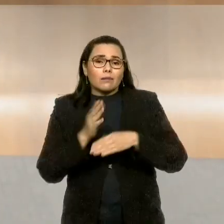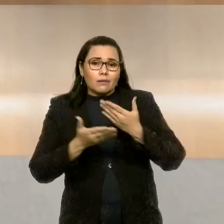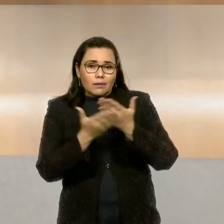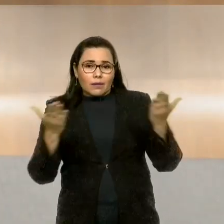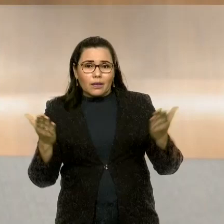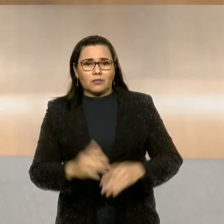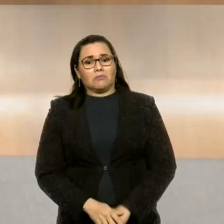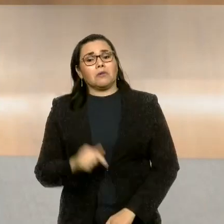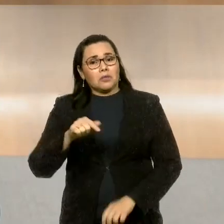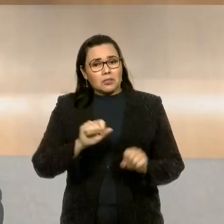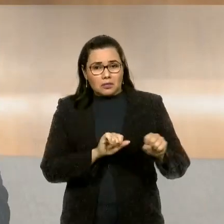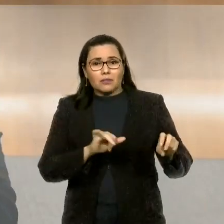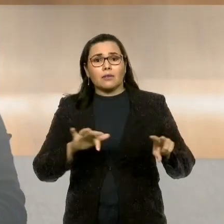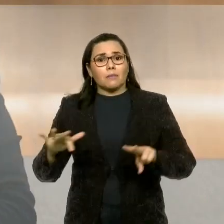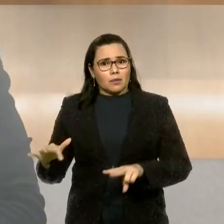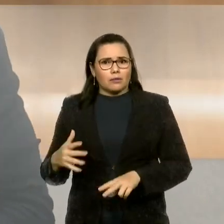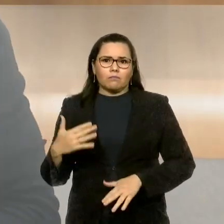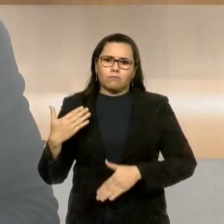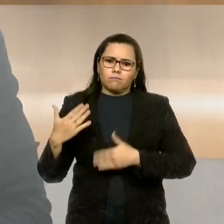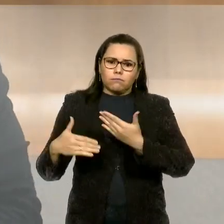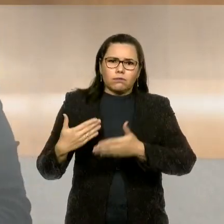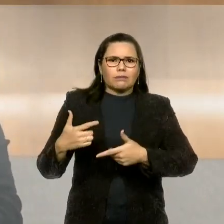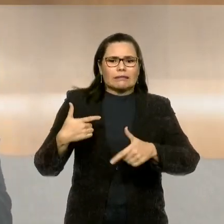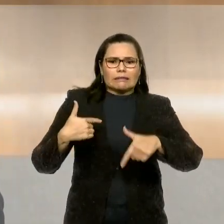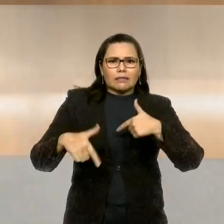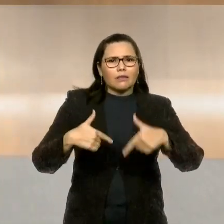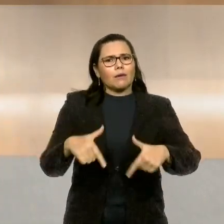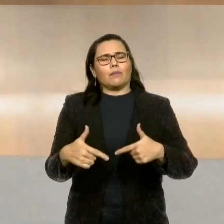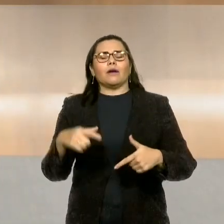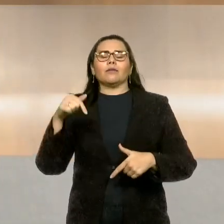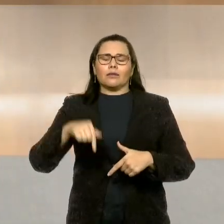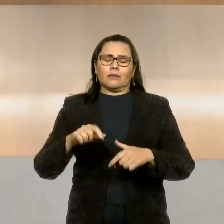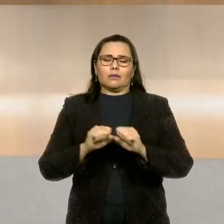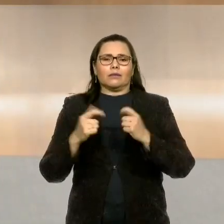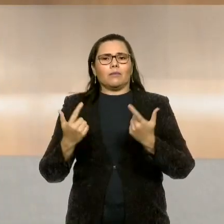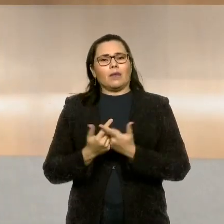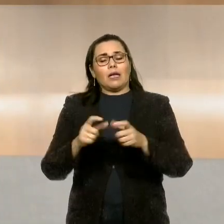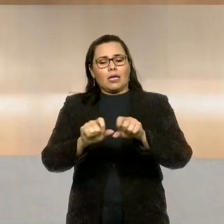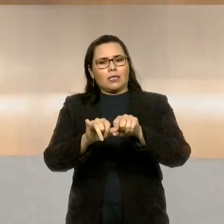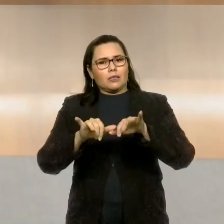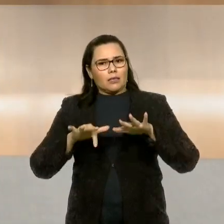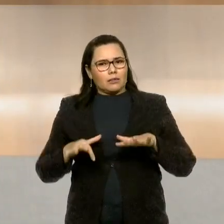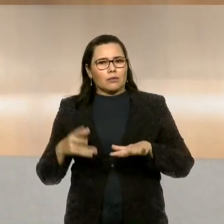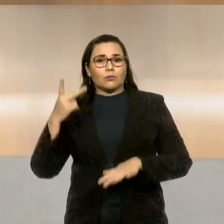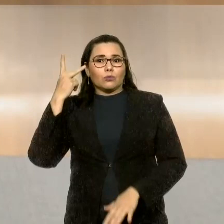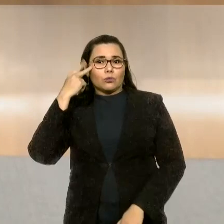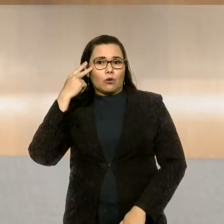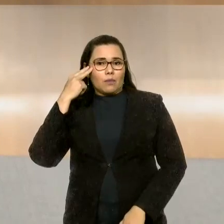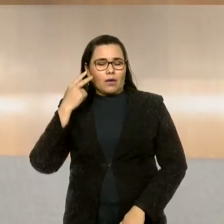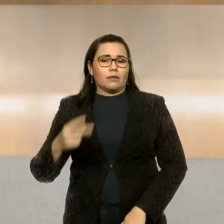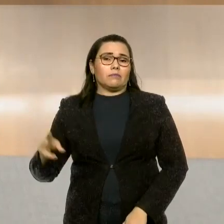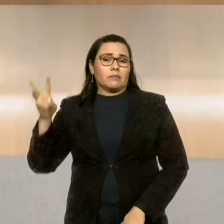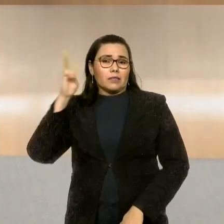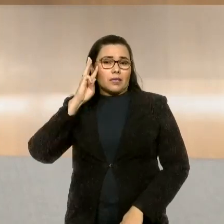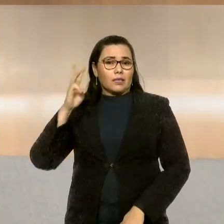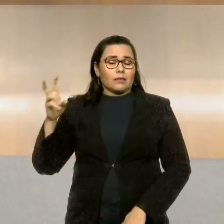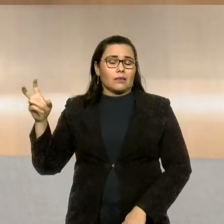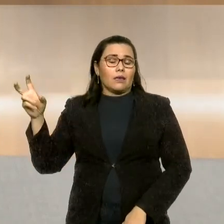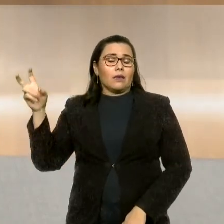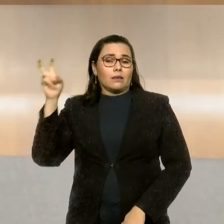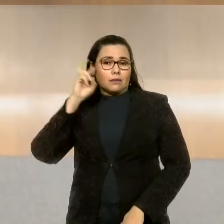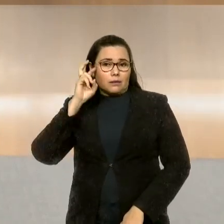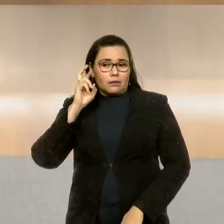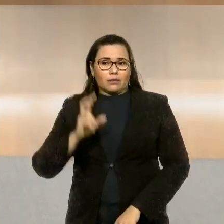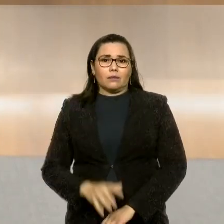semana foi uma semana de muitas atividades aqui no Parlamento Estadual além das sessões Ordinárias que ocorreram de terça a quinta né onde vários temas de